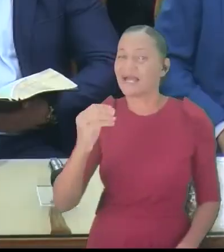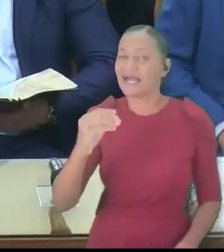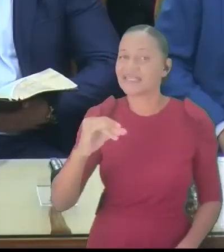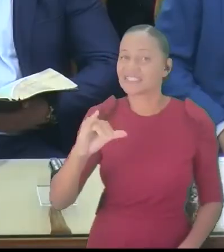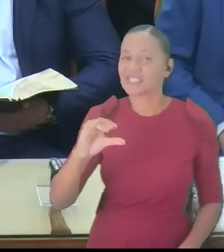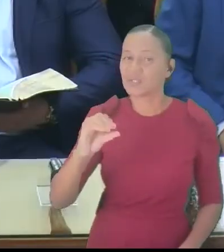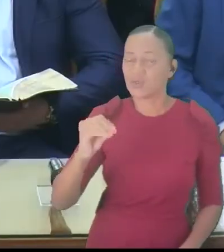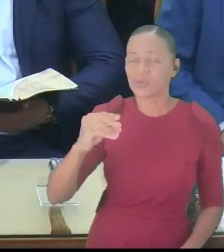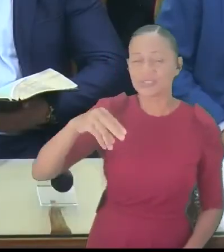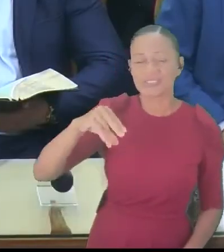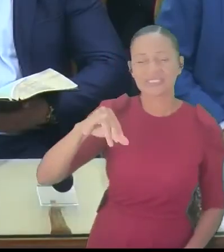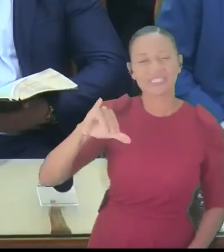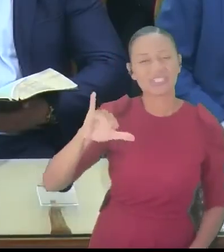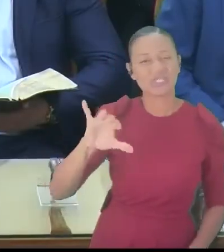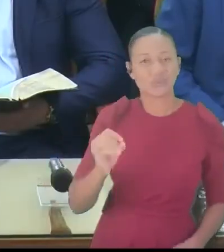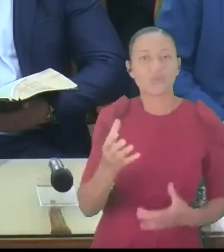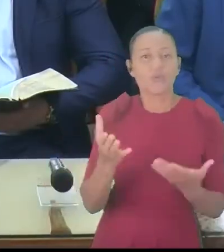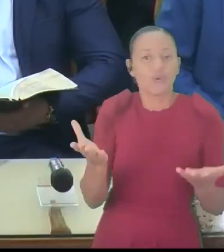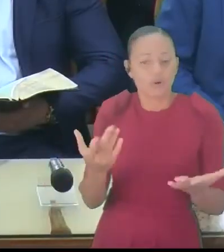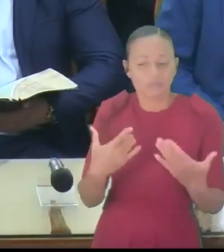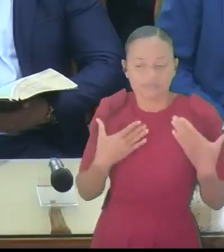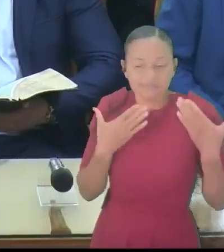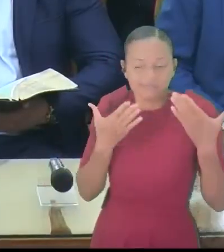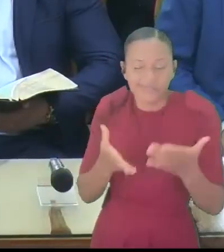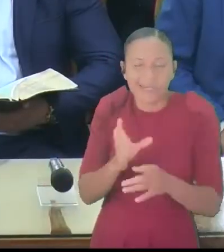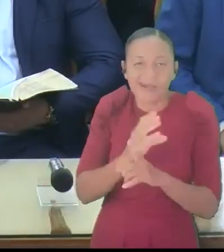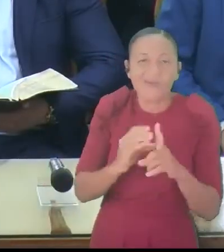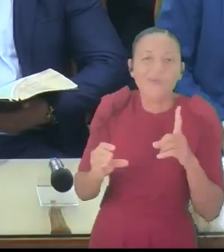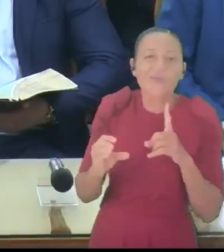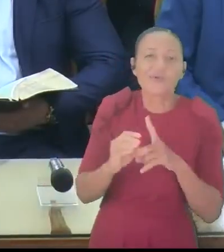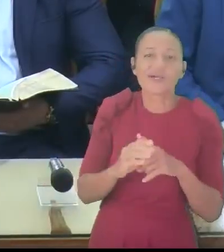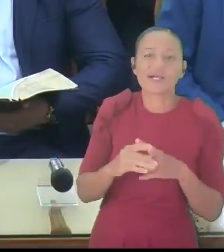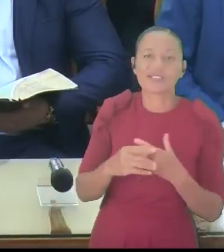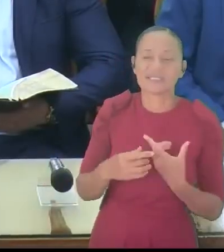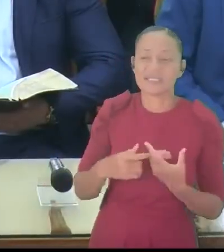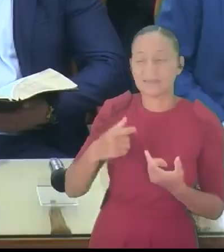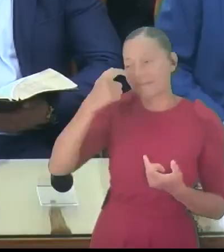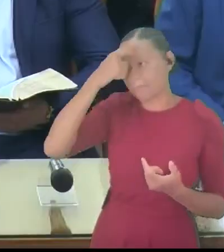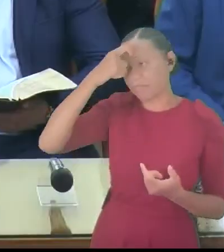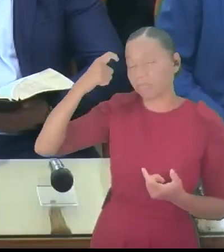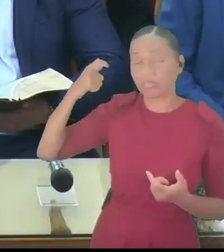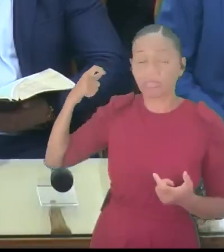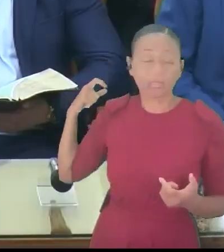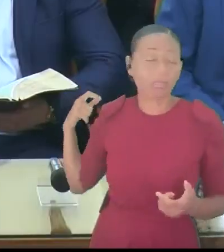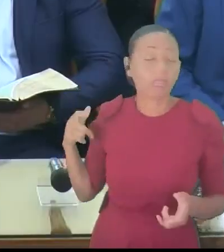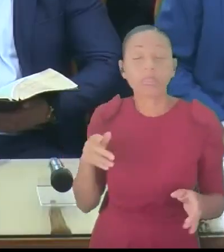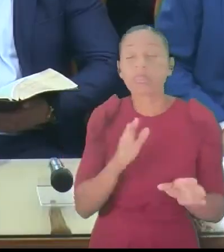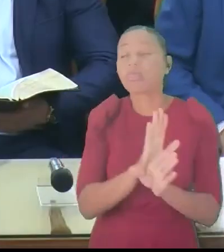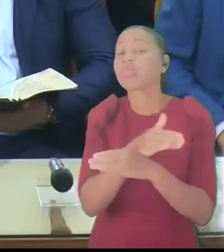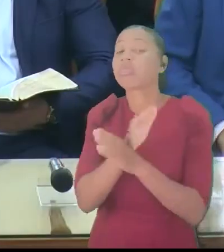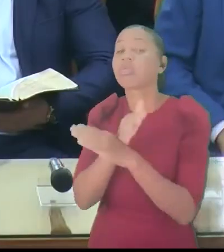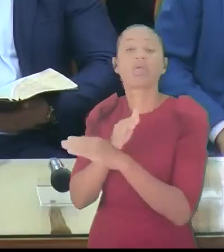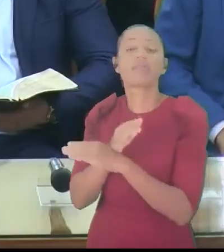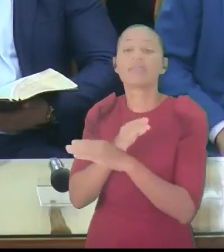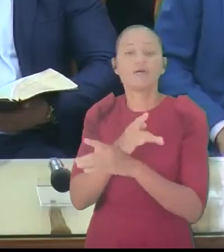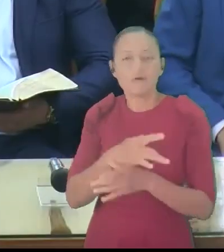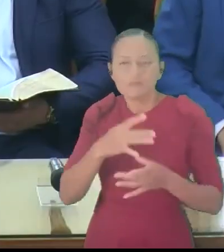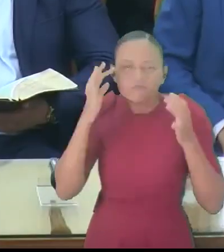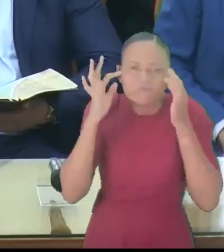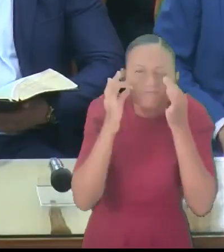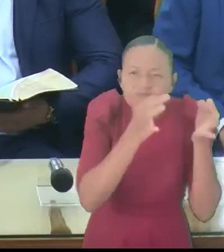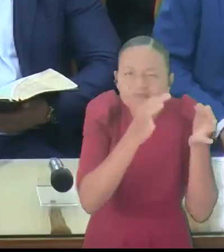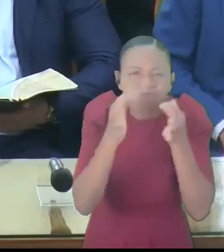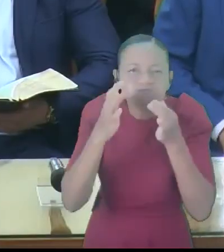Sair pensando. Quando você chega no culto, não é para deixar o juiz em casa, é para trazer o cérebro.